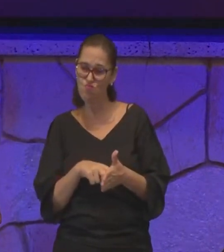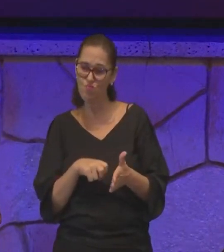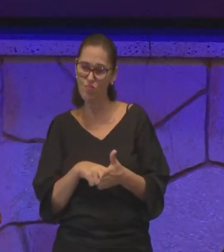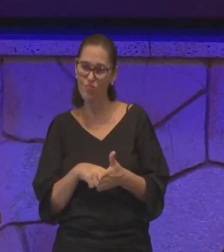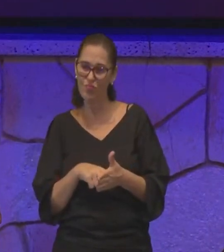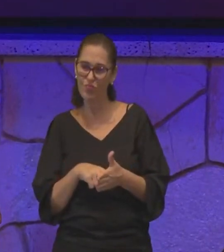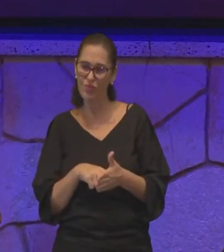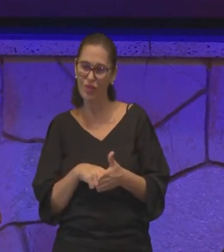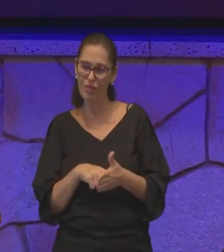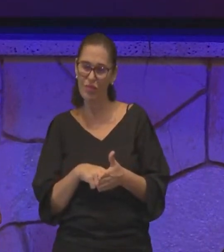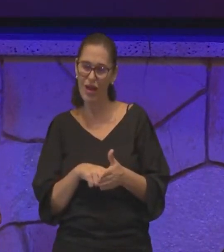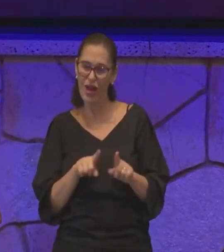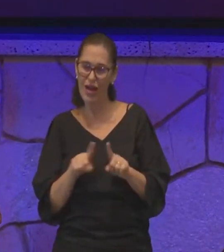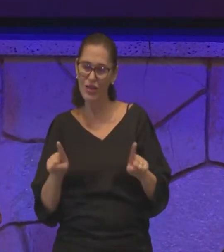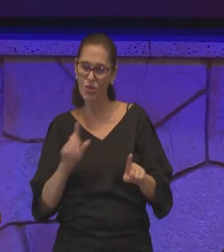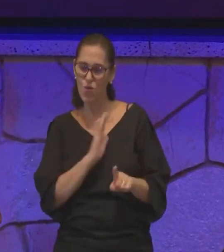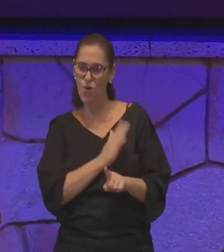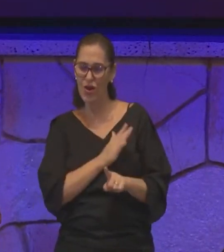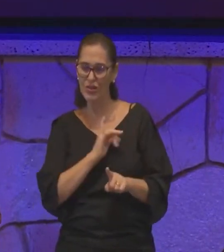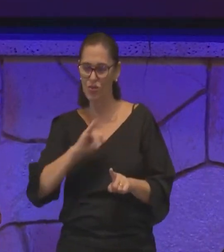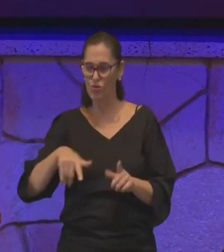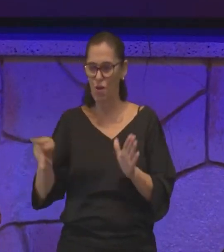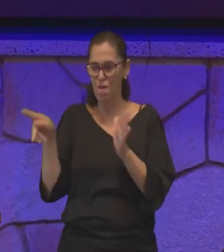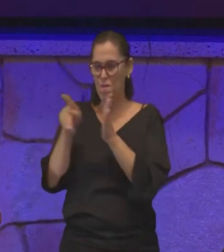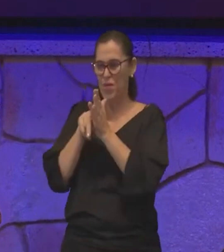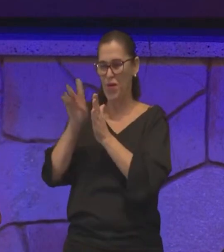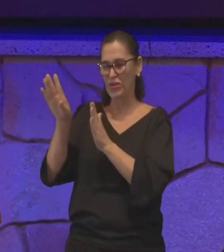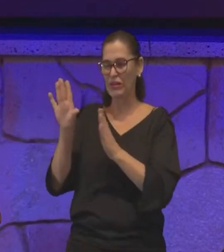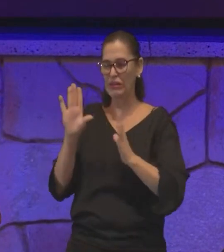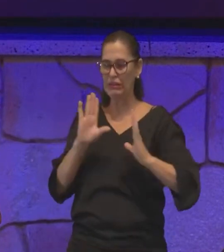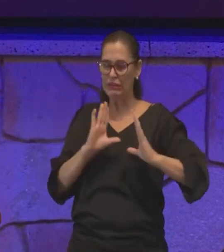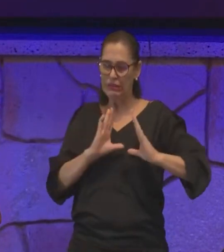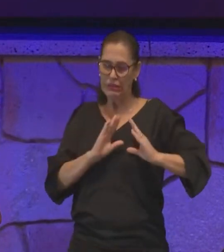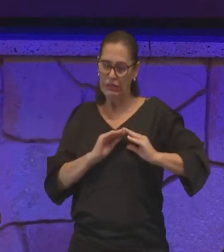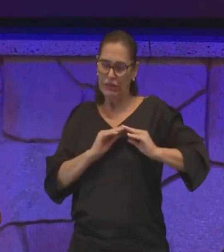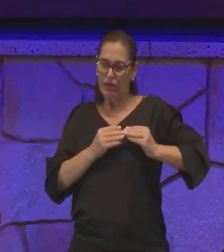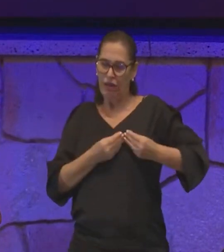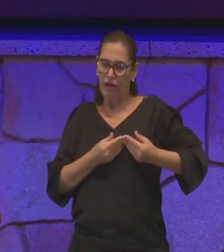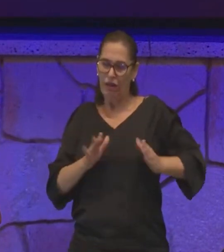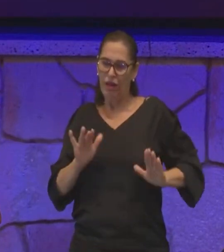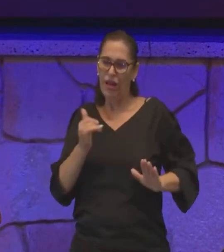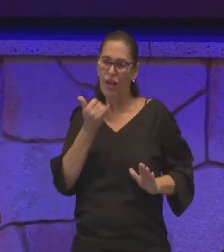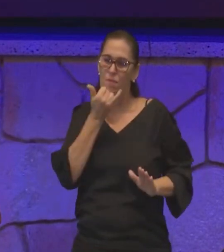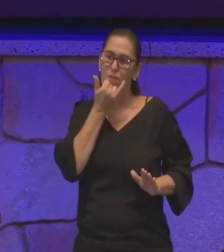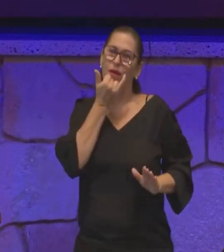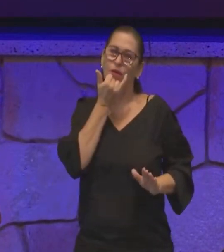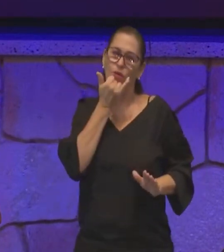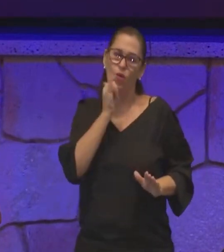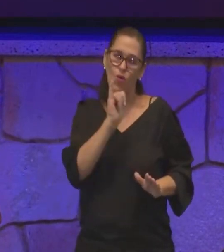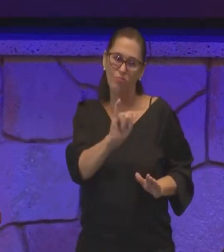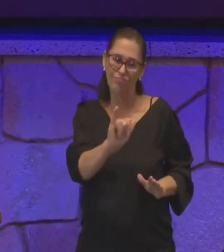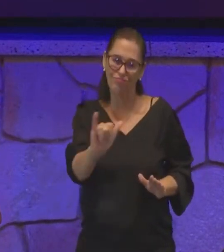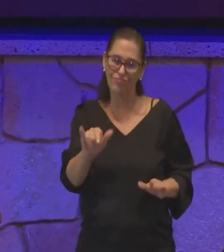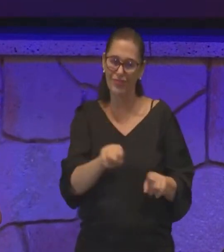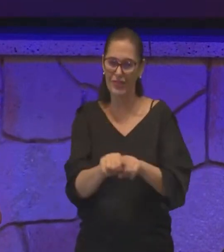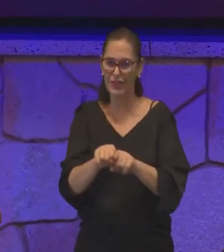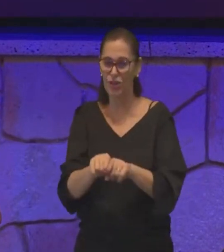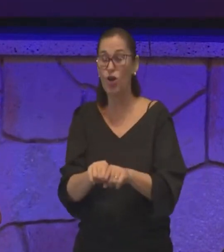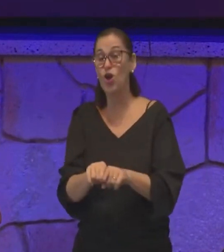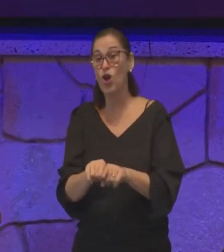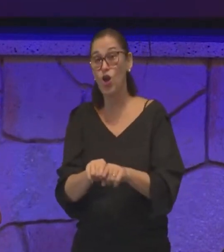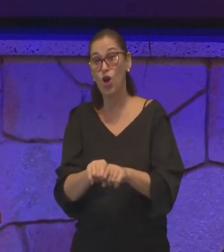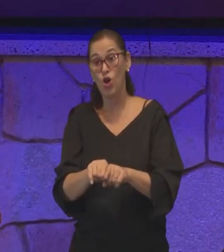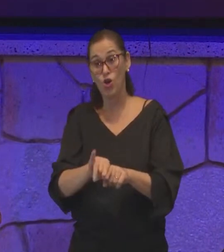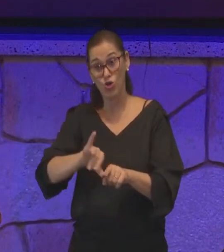o seu coração, que era do Senhor, se amolece e ele perdoa. José tinha todos os motivos